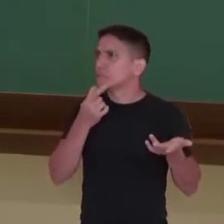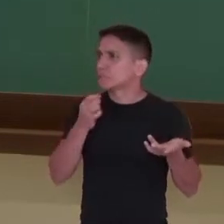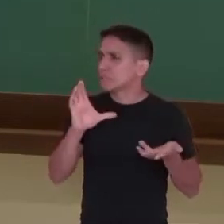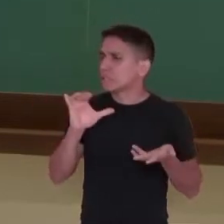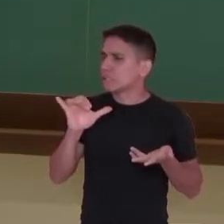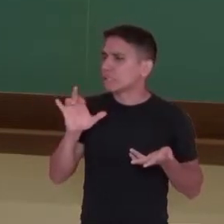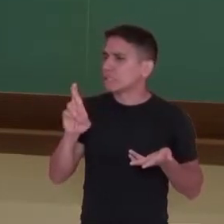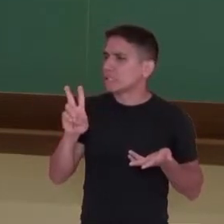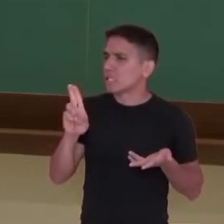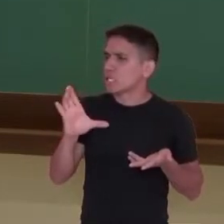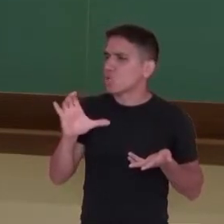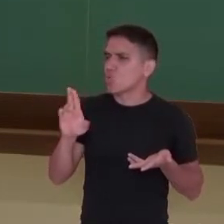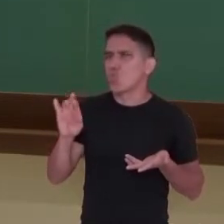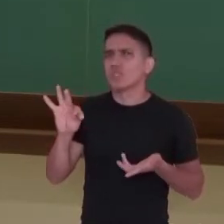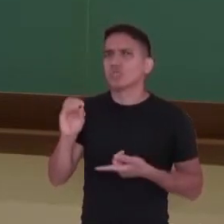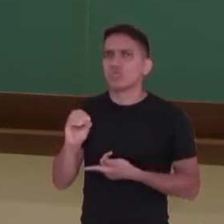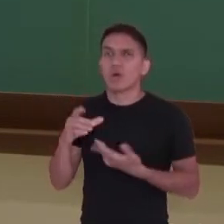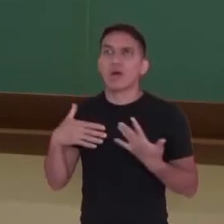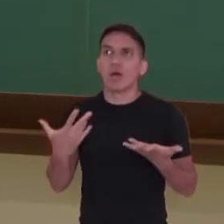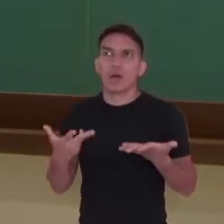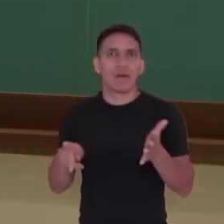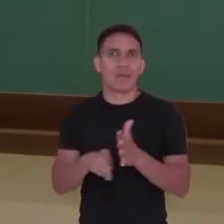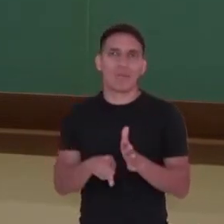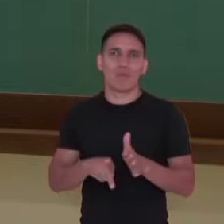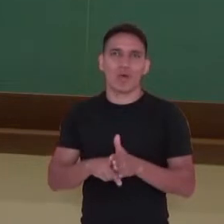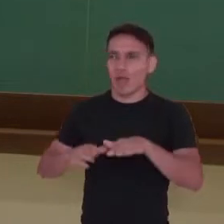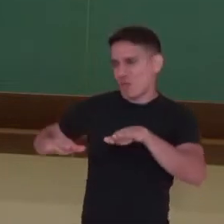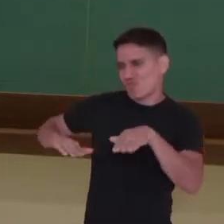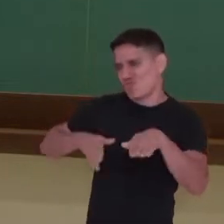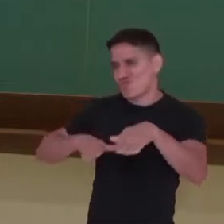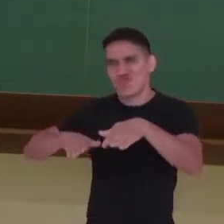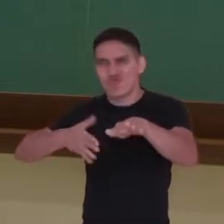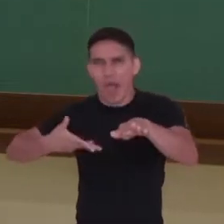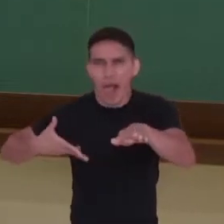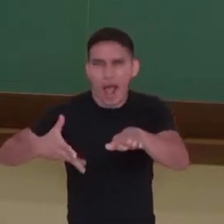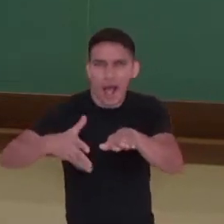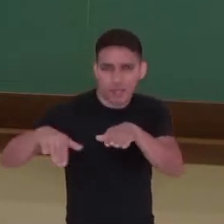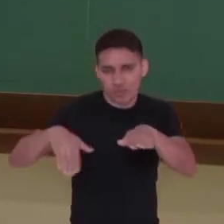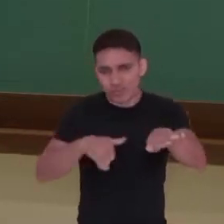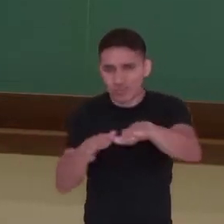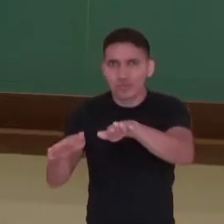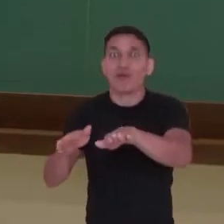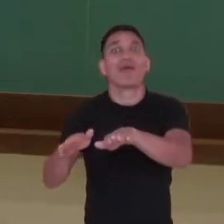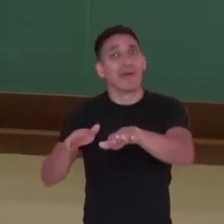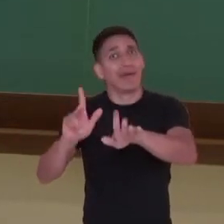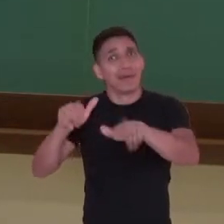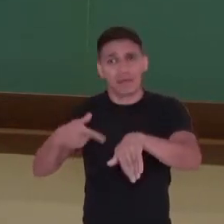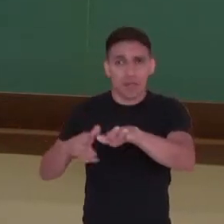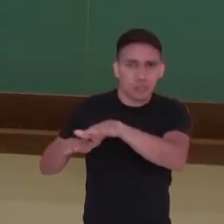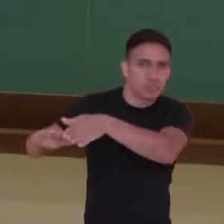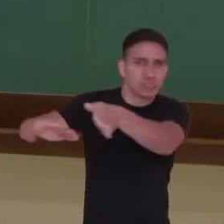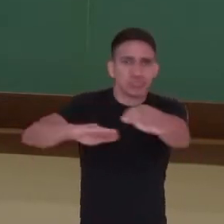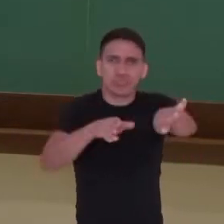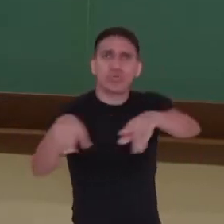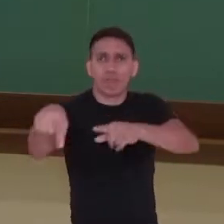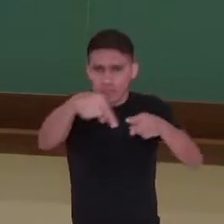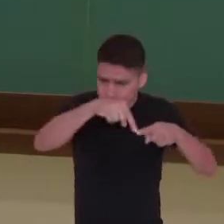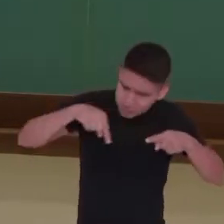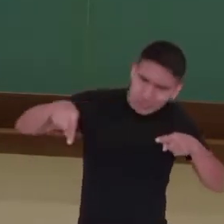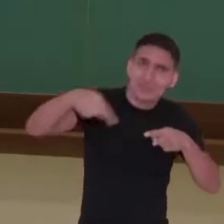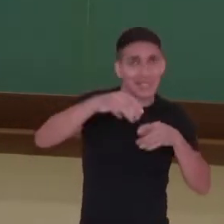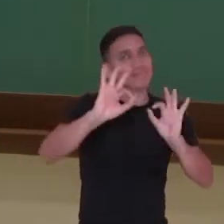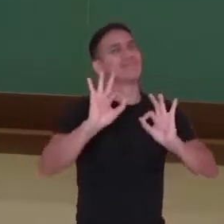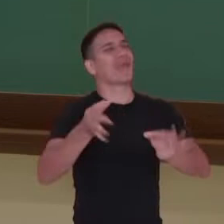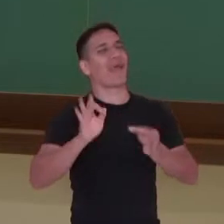Circuito. Fórmula 1. Os carros estão percorrendo um circuito. Você fez